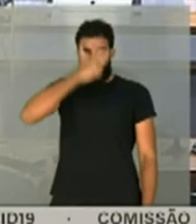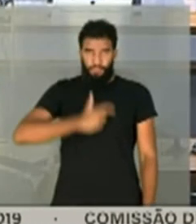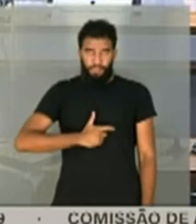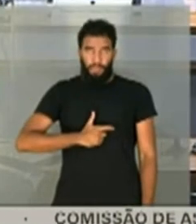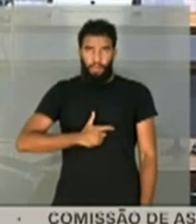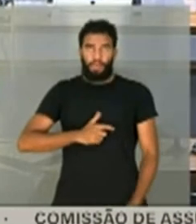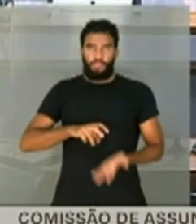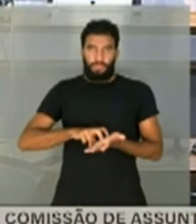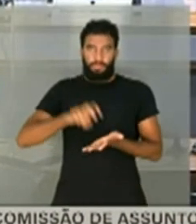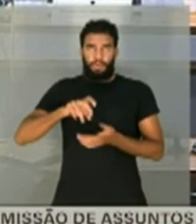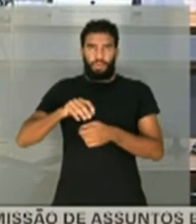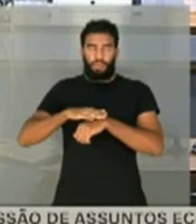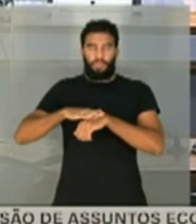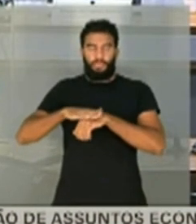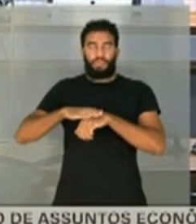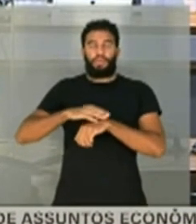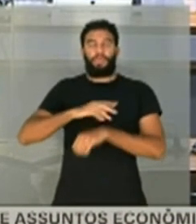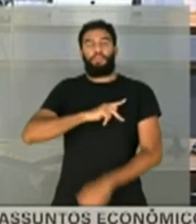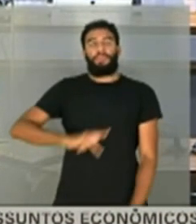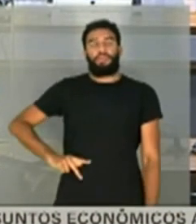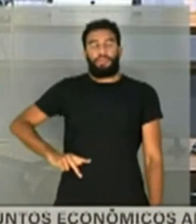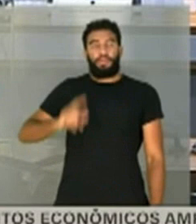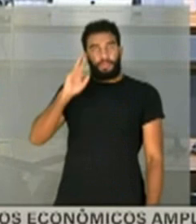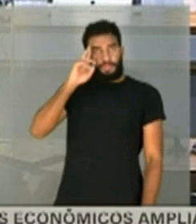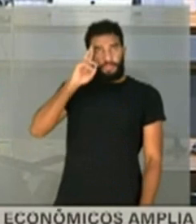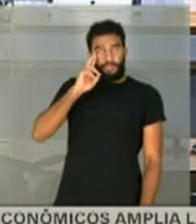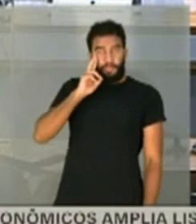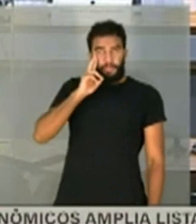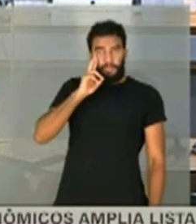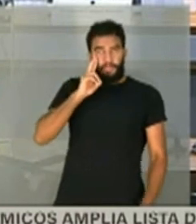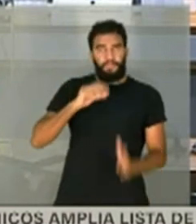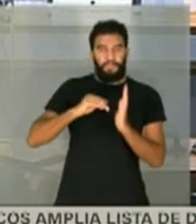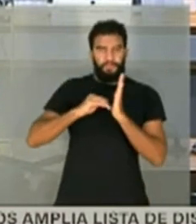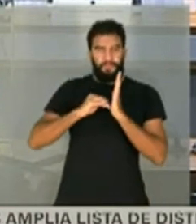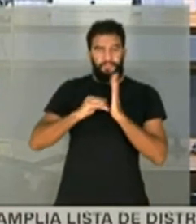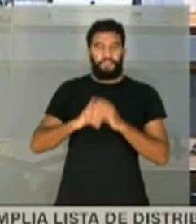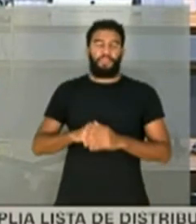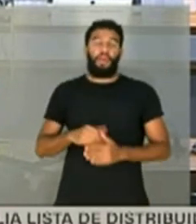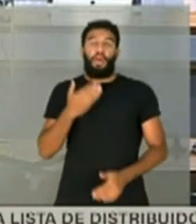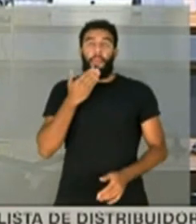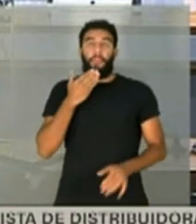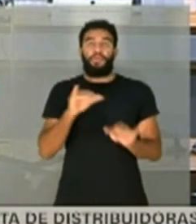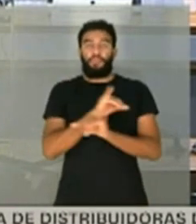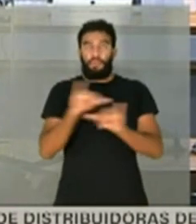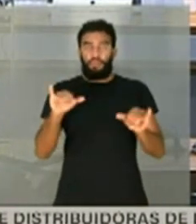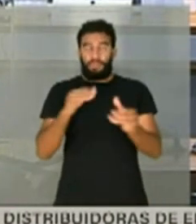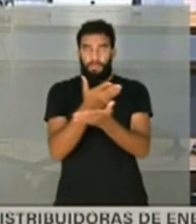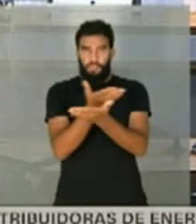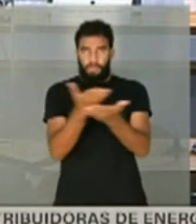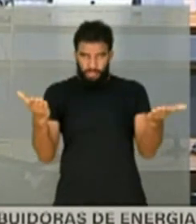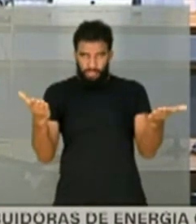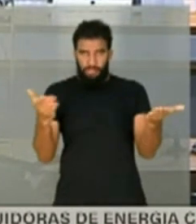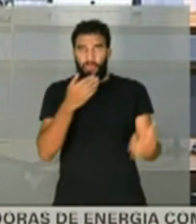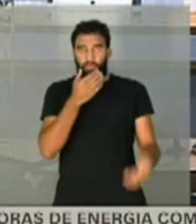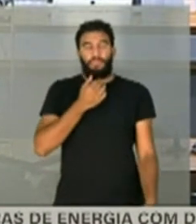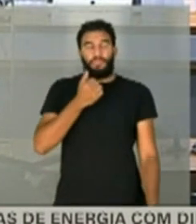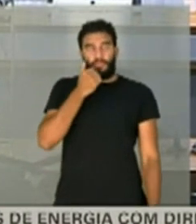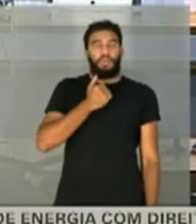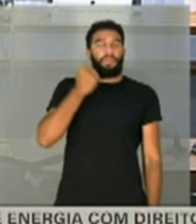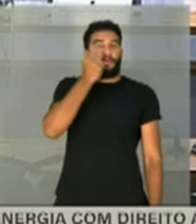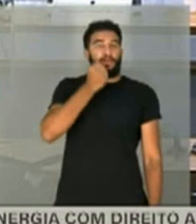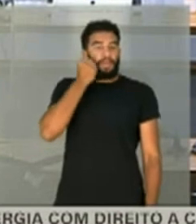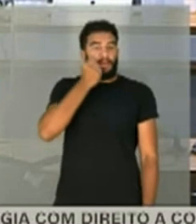Eu hoje de manhã conversei com o presidente Rodrigo Pacheco. Ele pediu para comunicar aos senhores senadores e senadoras